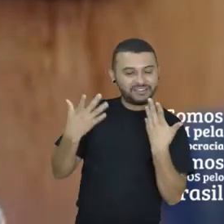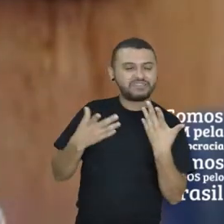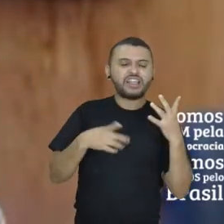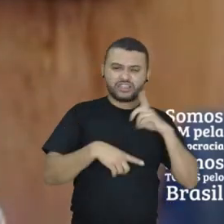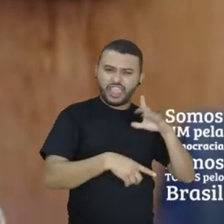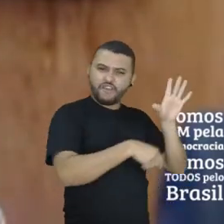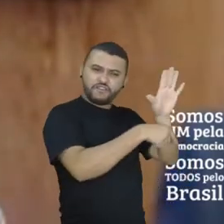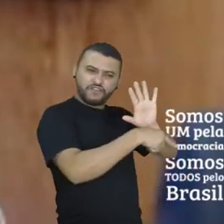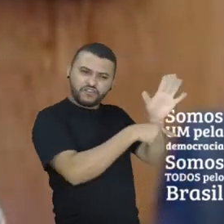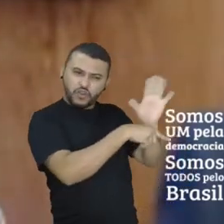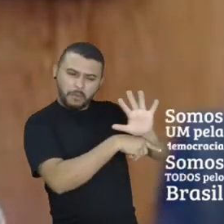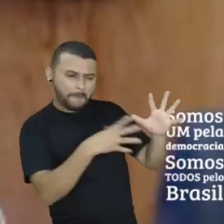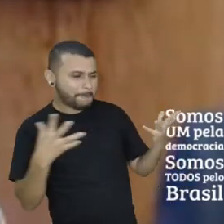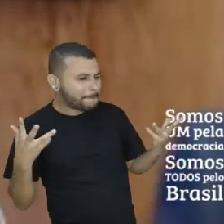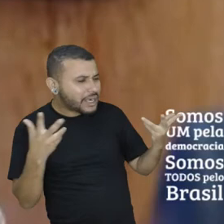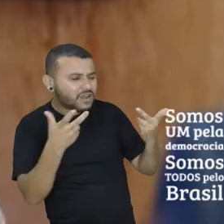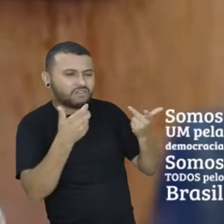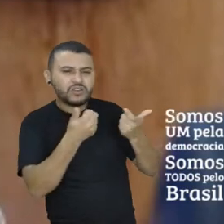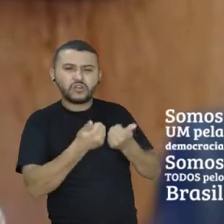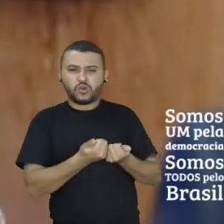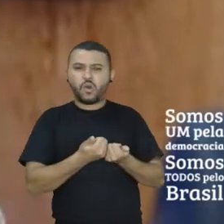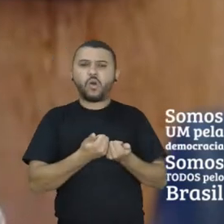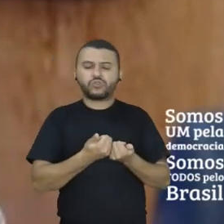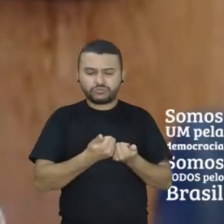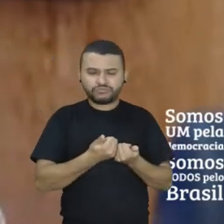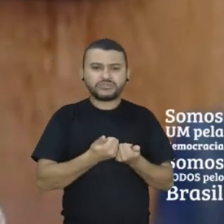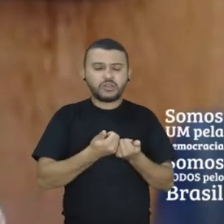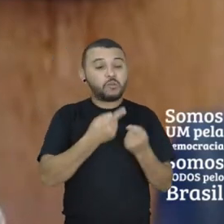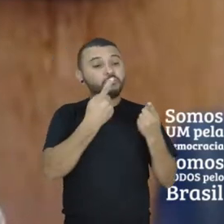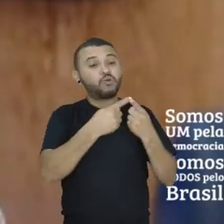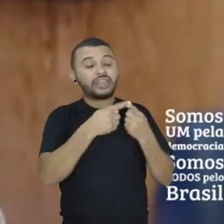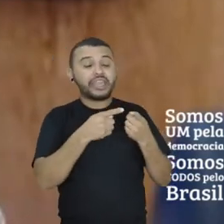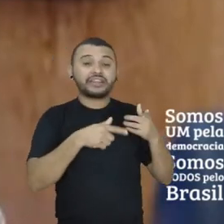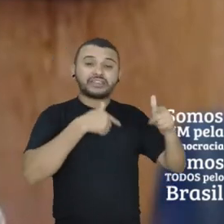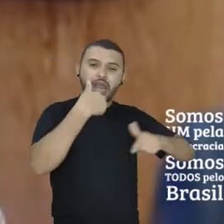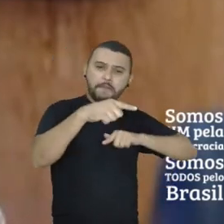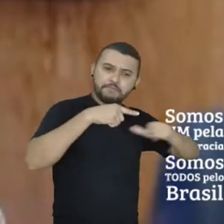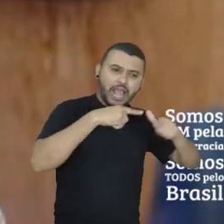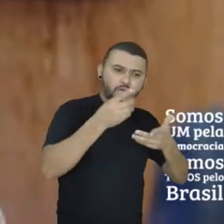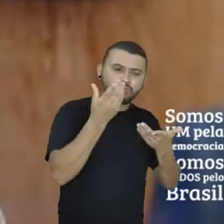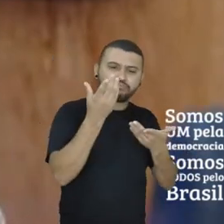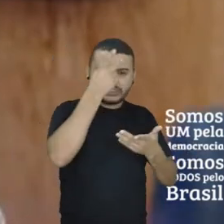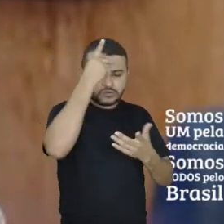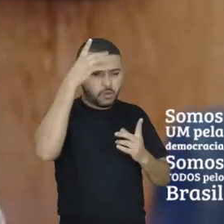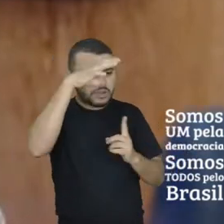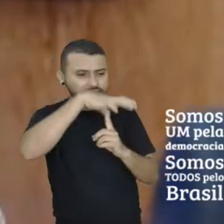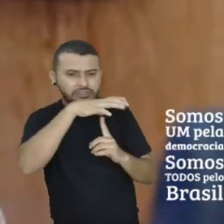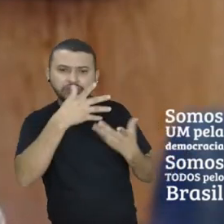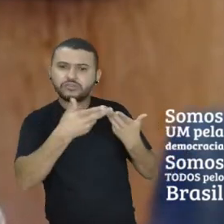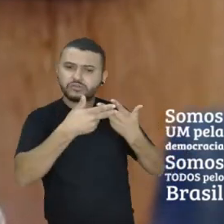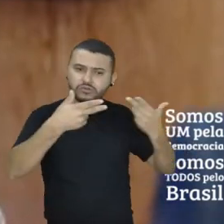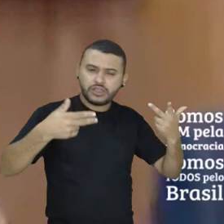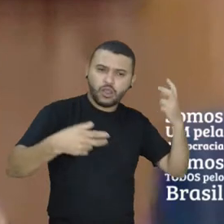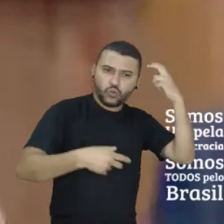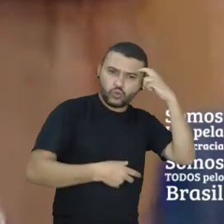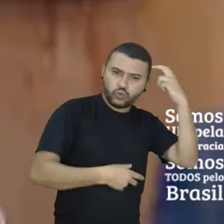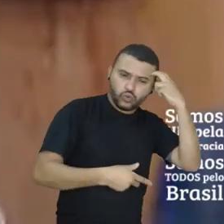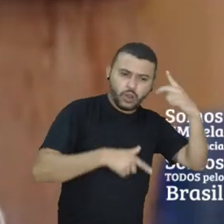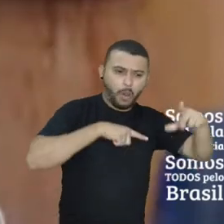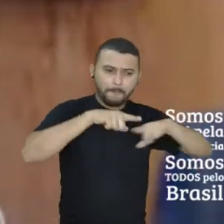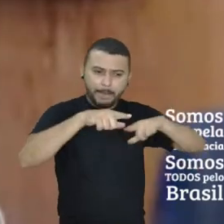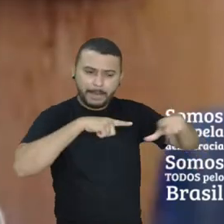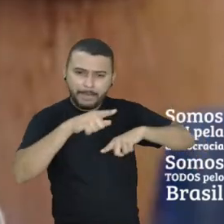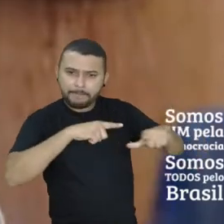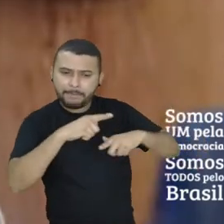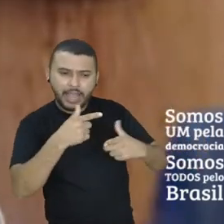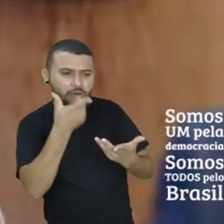cinema, áudio. De outro lado, ela é fonte de renda e emprego. O mundo moderno é serviços que seguram o emprego.